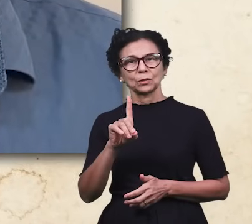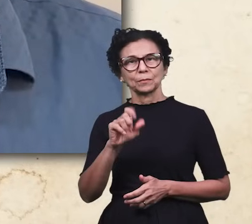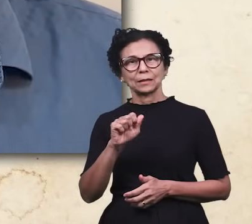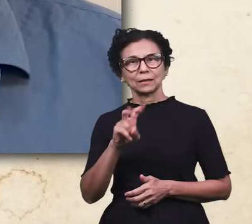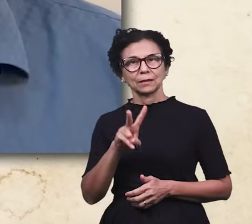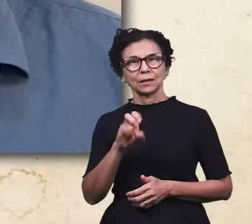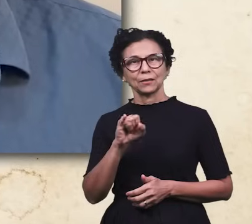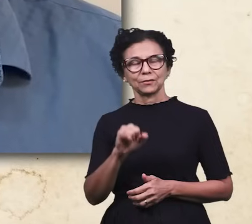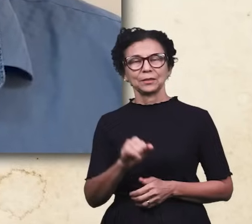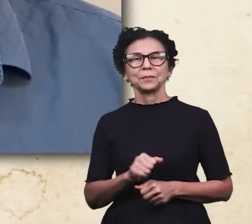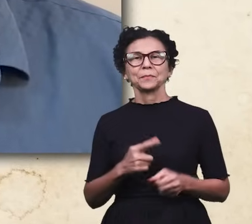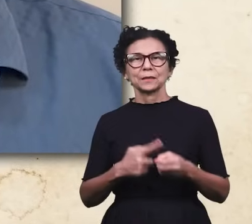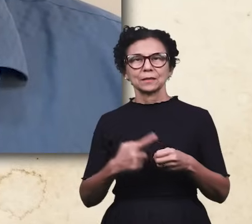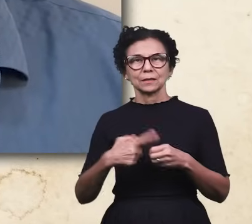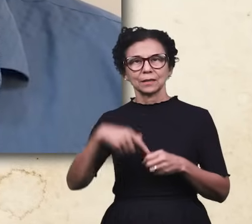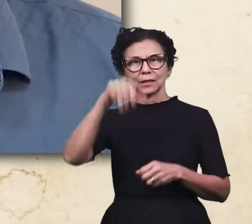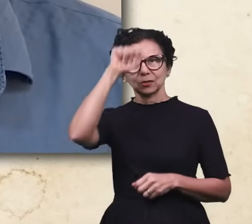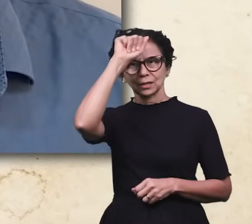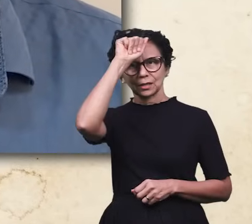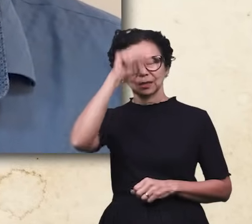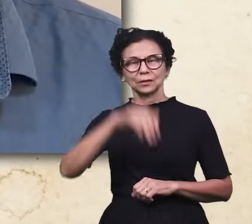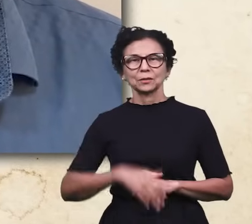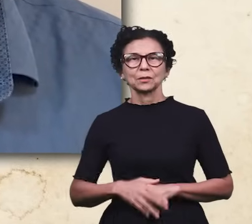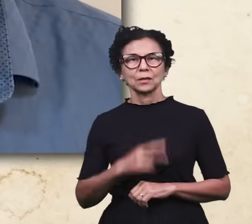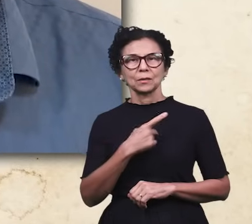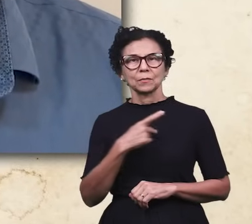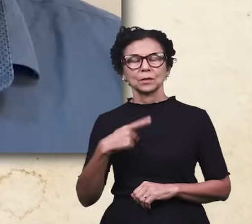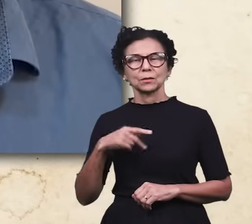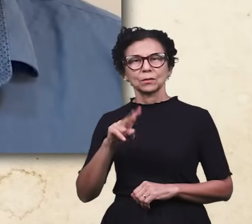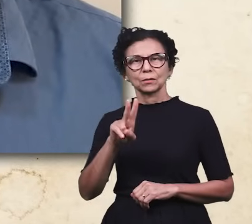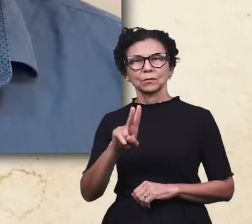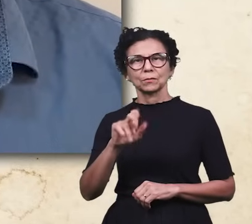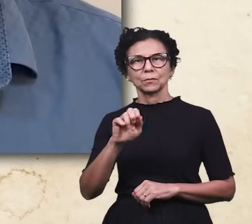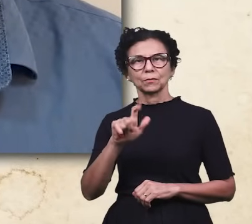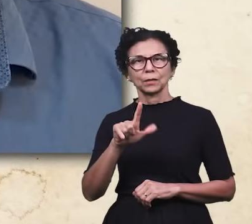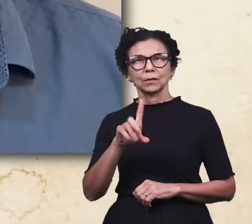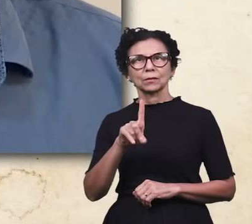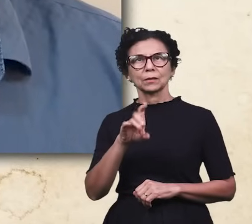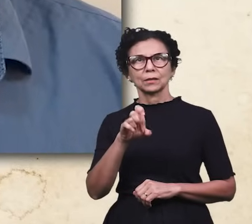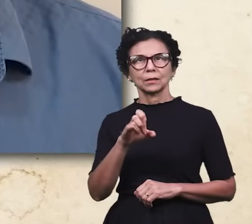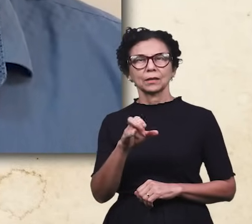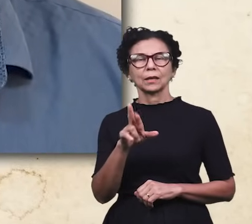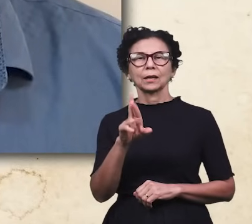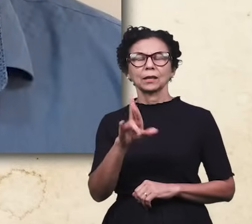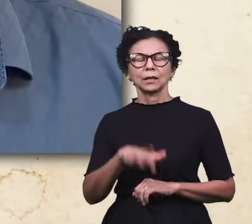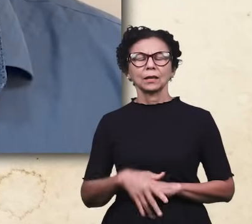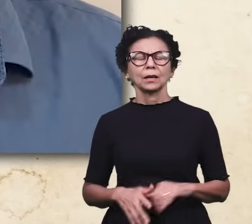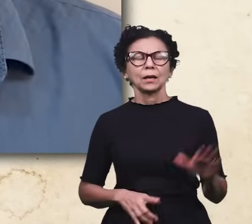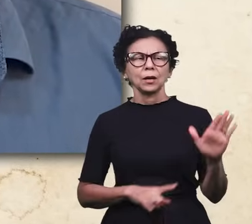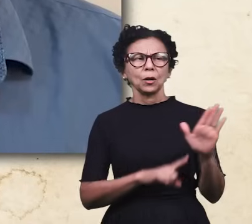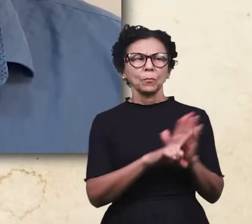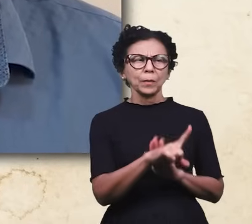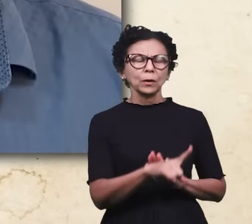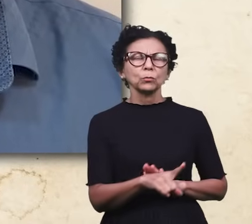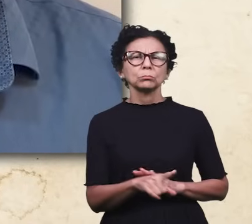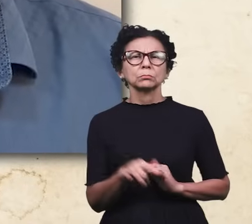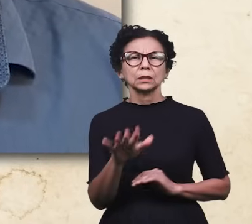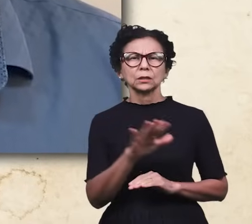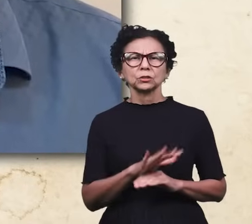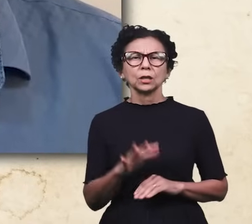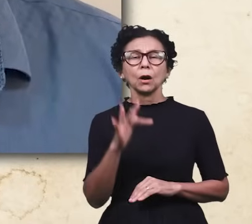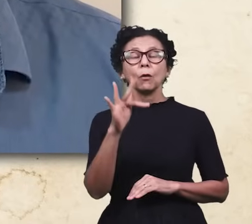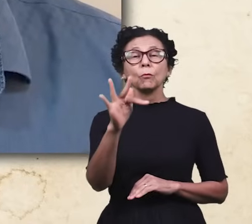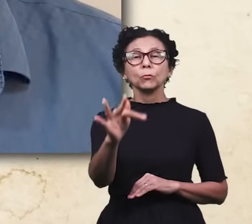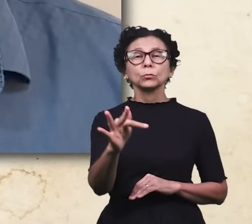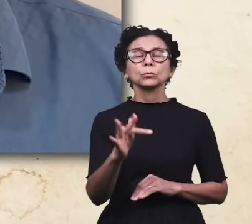Paz do Senhor, aqui é Davi Pedra, sou daqui da cidade de Aracruz, no Espírito Santo, da igreja de Quintino, do pastor Valdeli. E minha dúvida é, o que